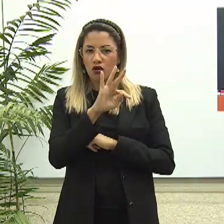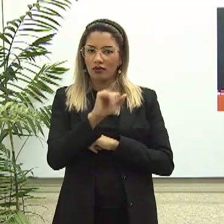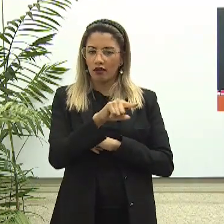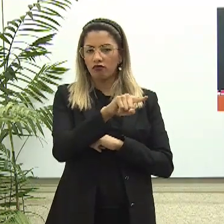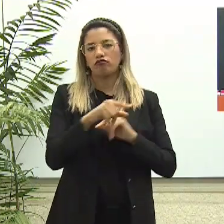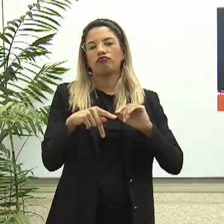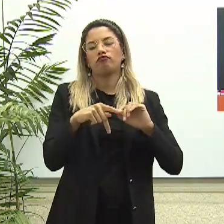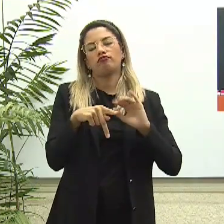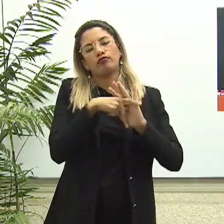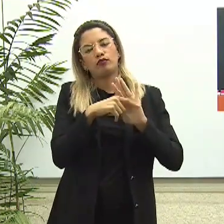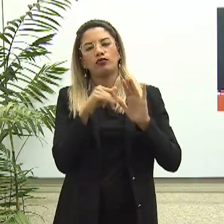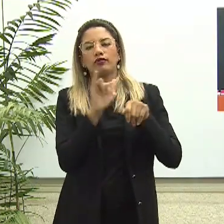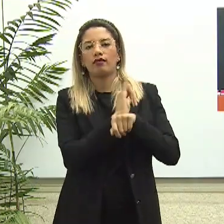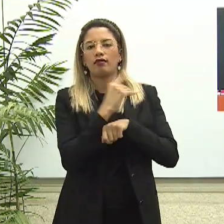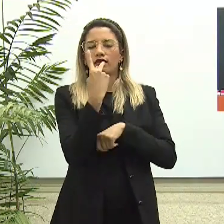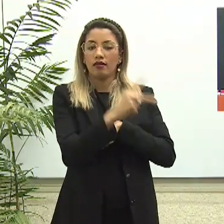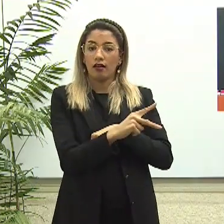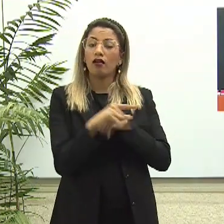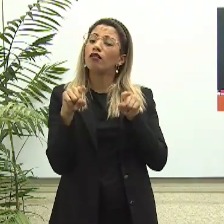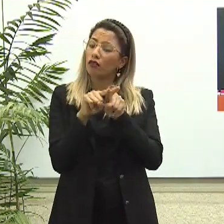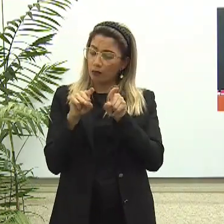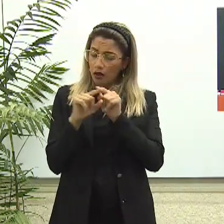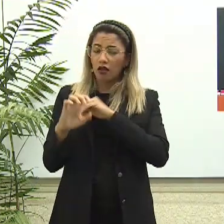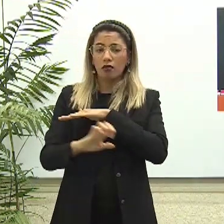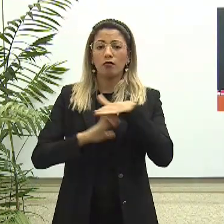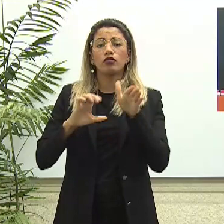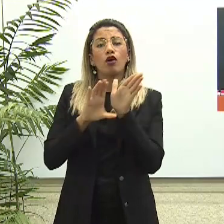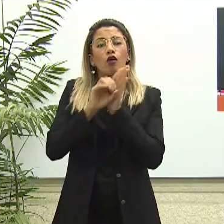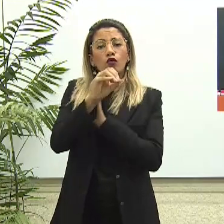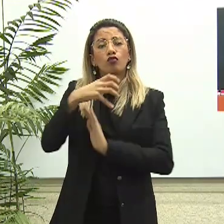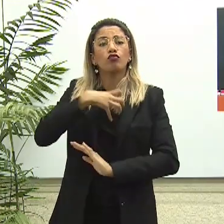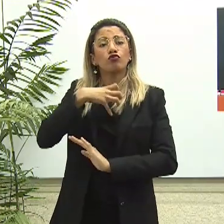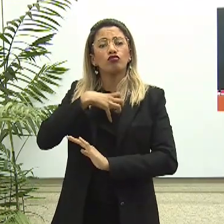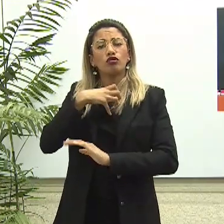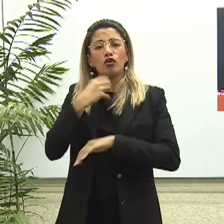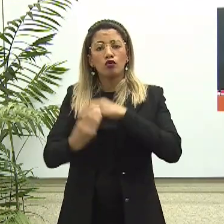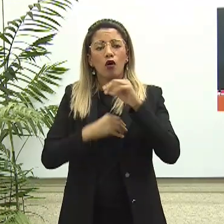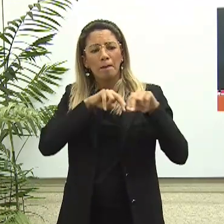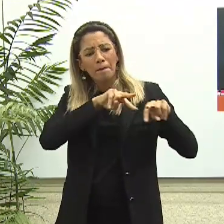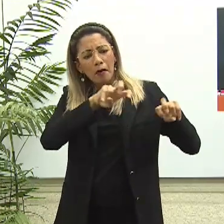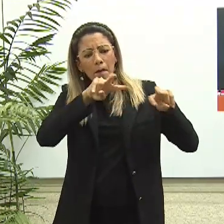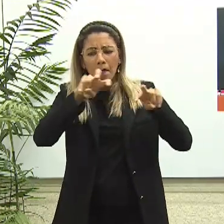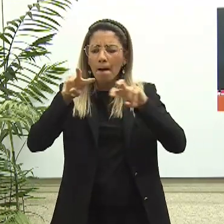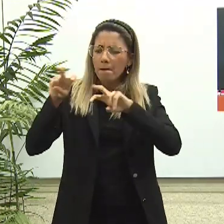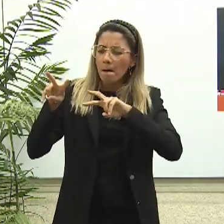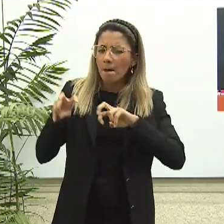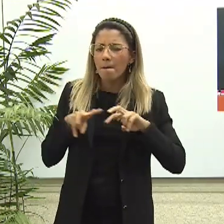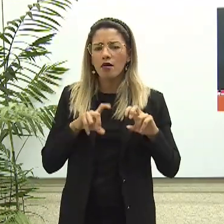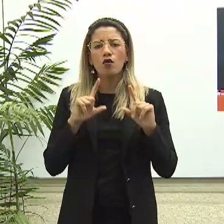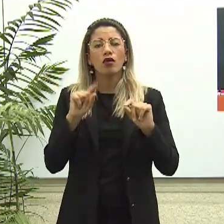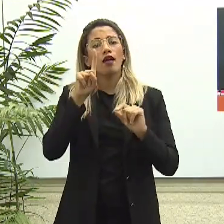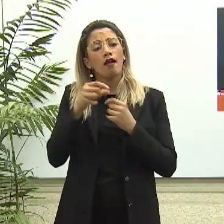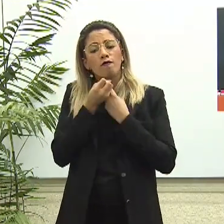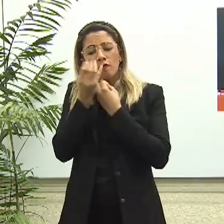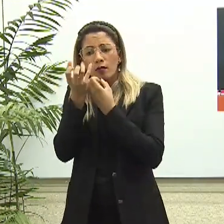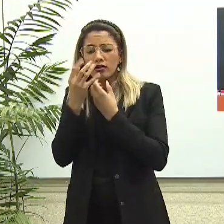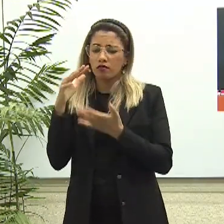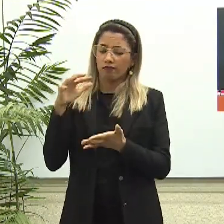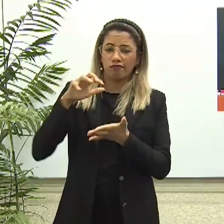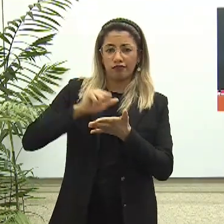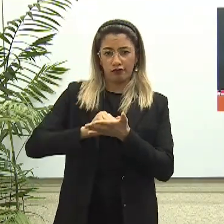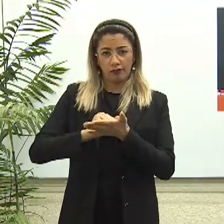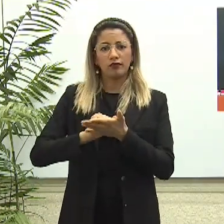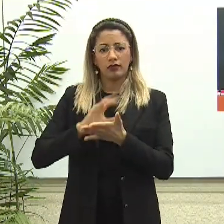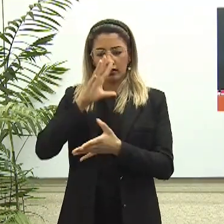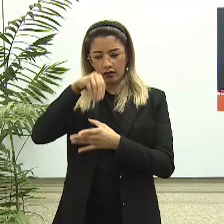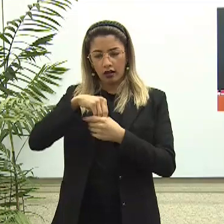inaugurou um novo modelo de de exploração que foi a capacidade de registrar o dado de acesso dos usuários na